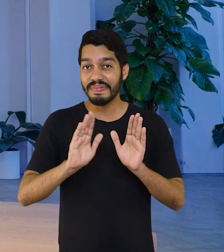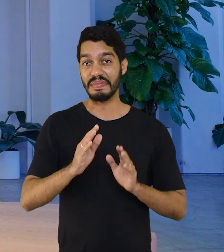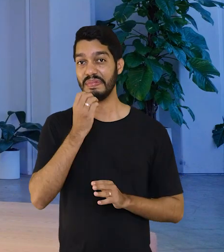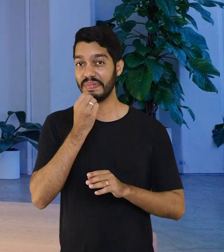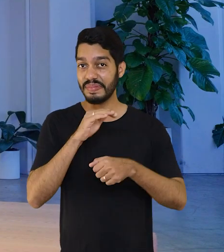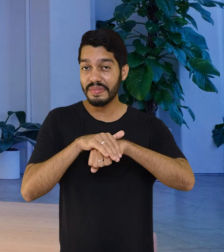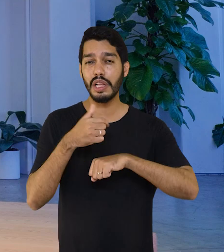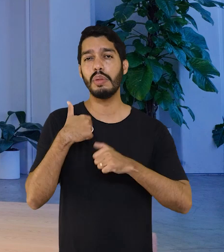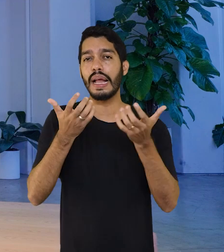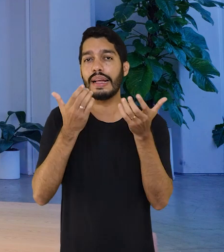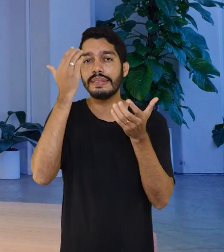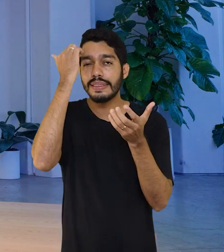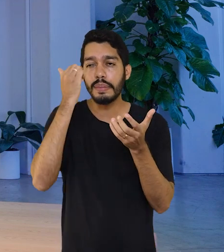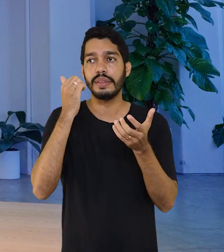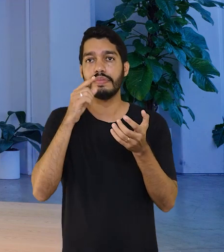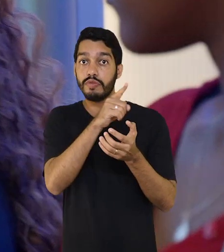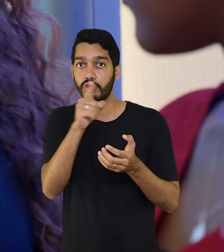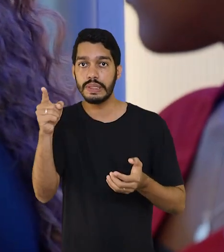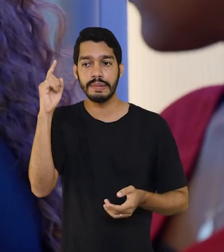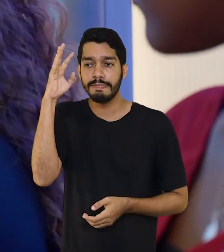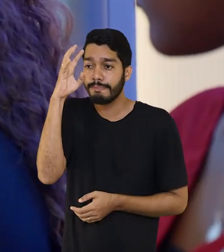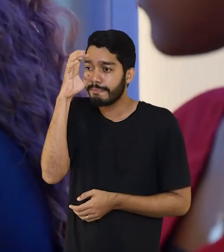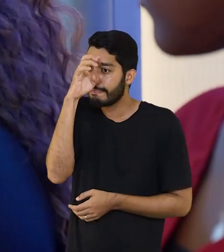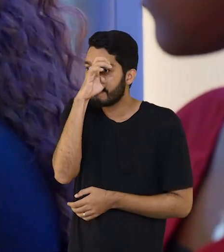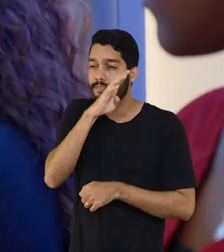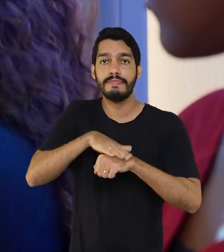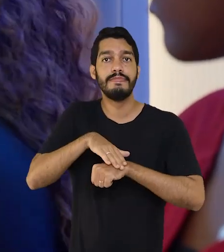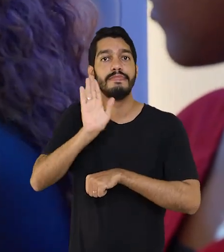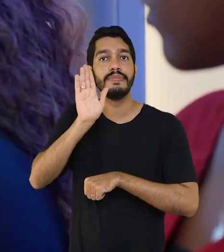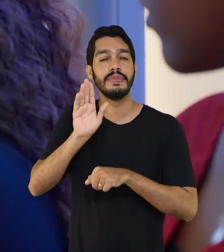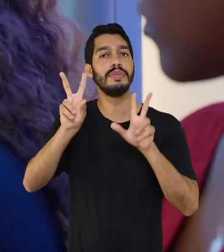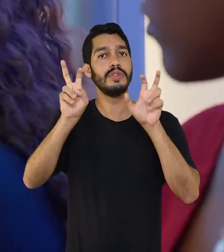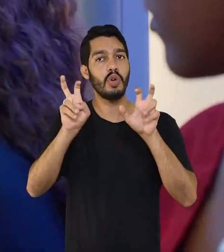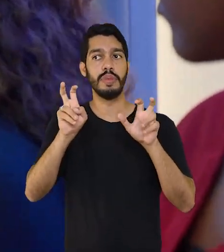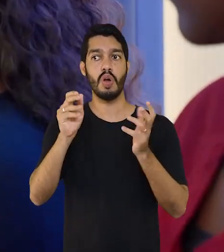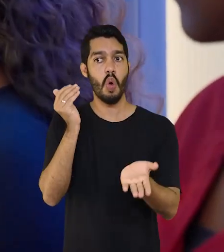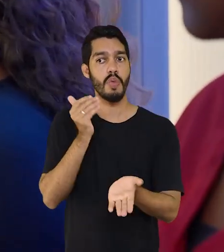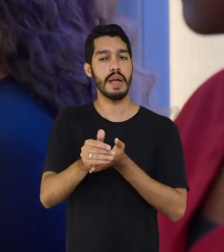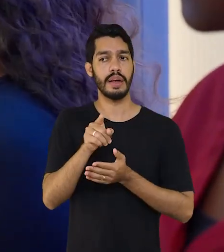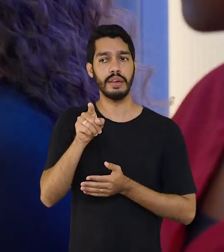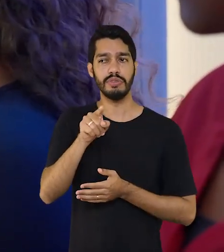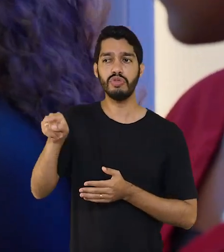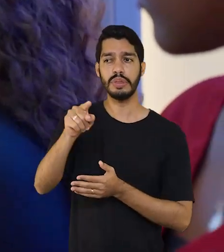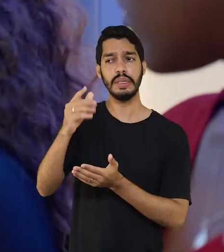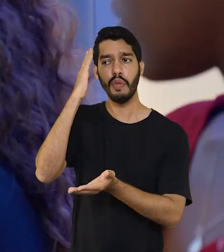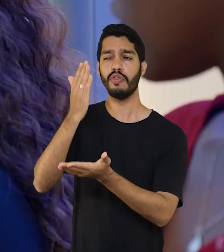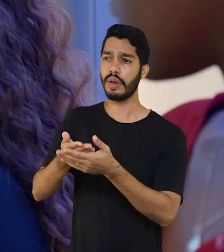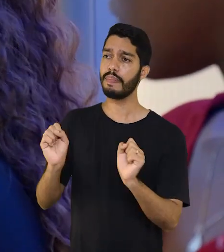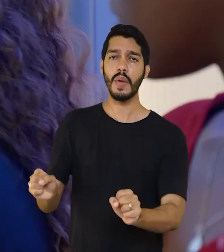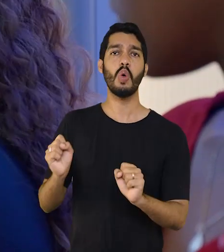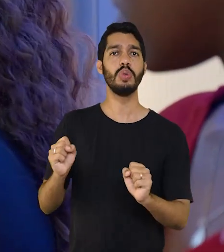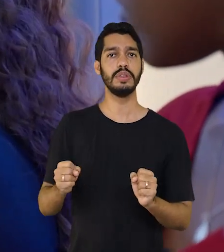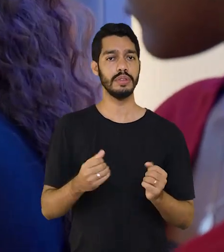Boa noite. Eu gostaria de saber qual foi a maior dificuldade de vocês, assim, da implementação da credibilidade do produto de